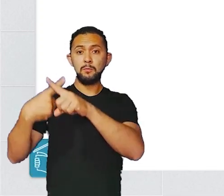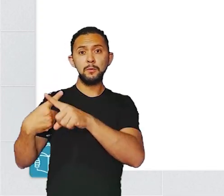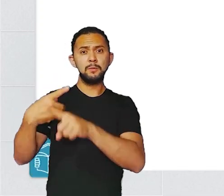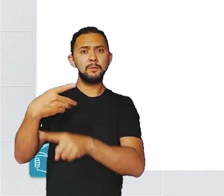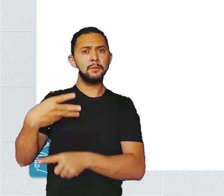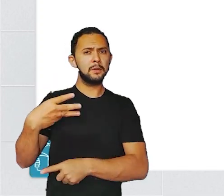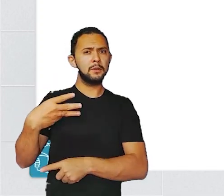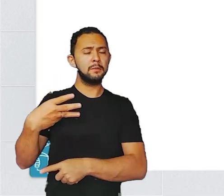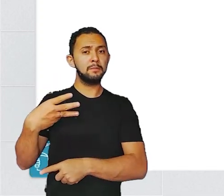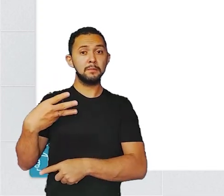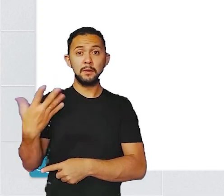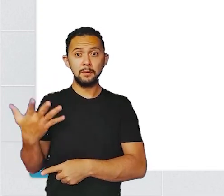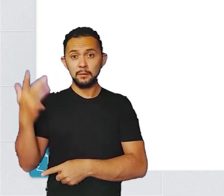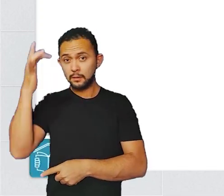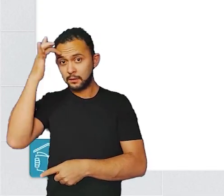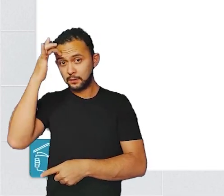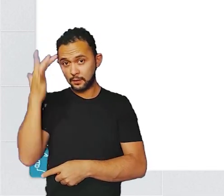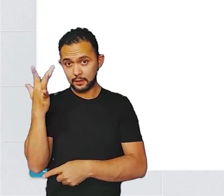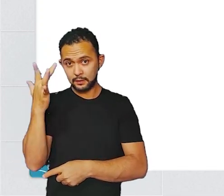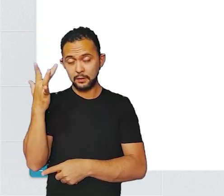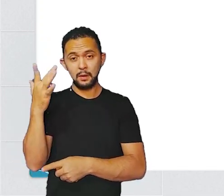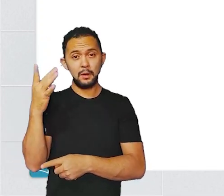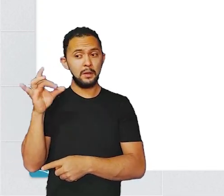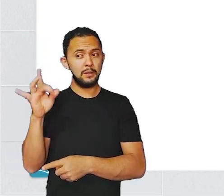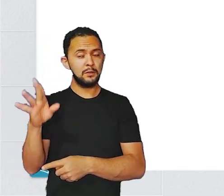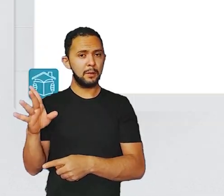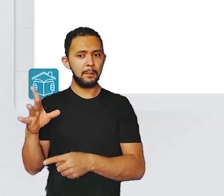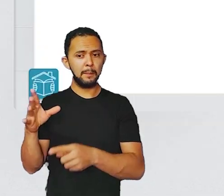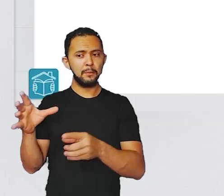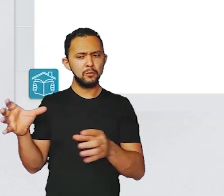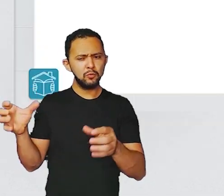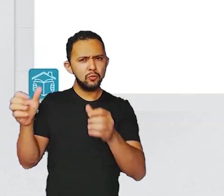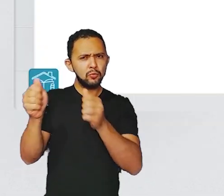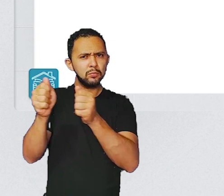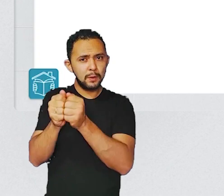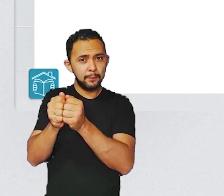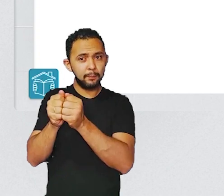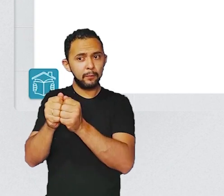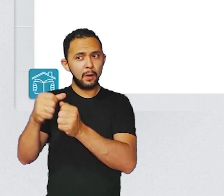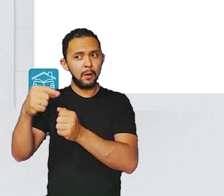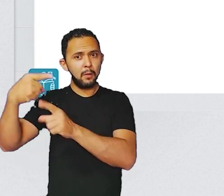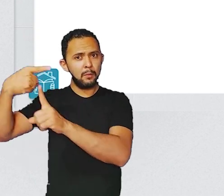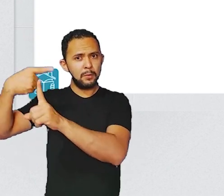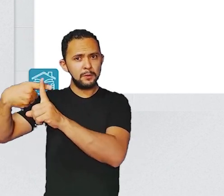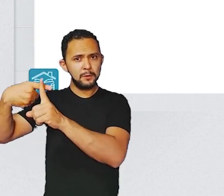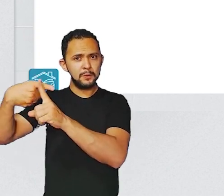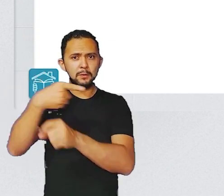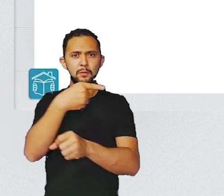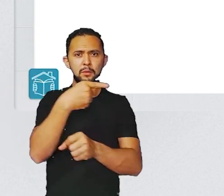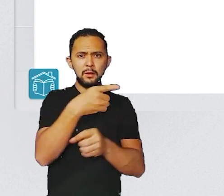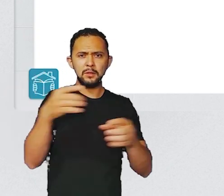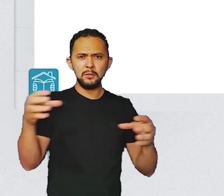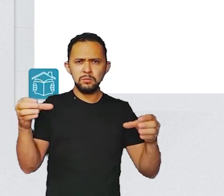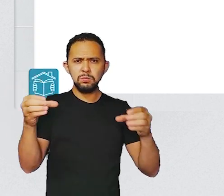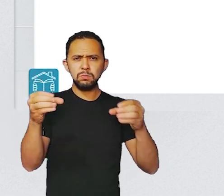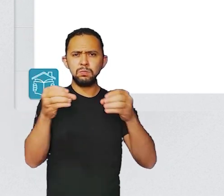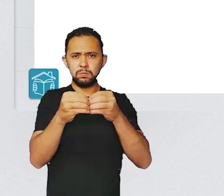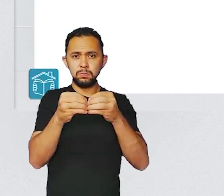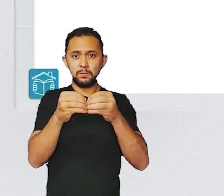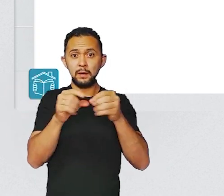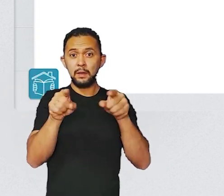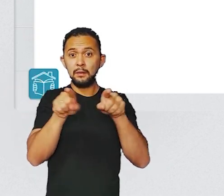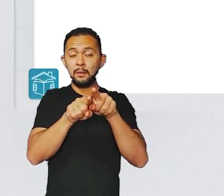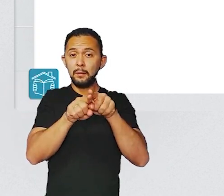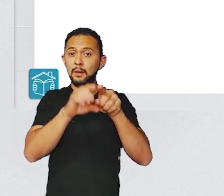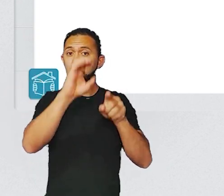Então, bem tranquilo. Pega os múltiplos positivos de 3, pega os múltiplos negativos de 3 e acrescenta um carinha aí, ó. Eu